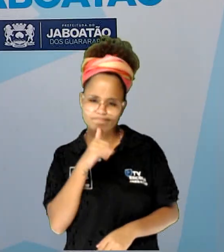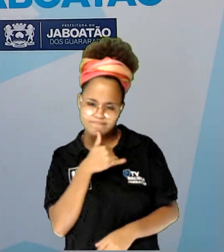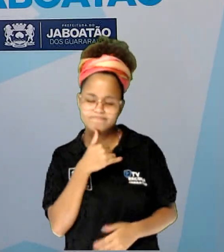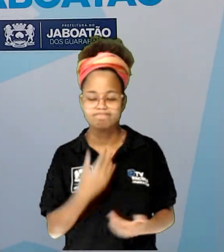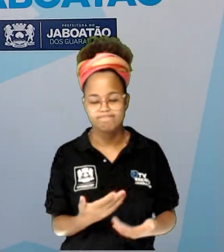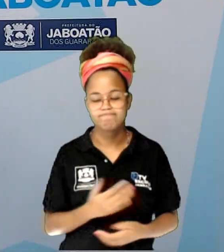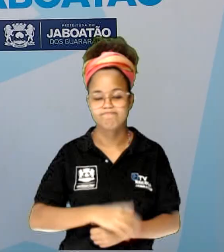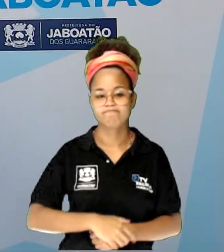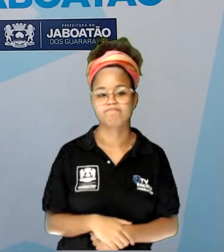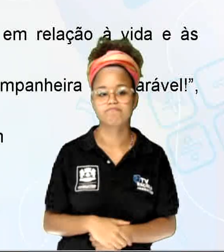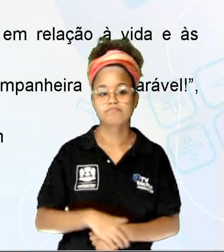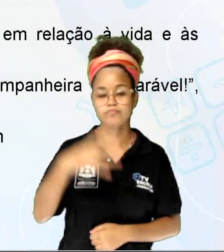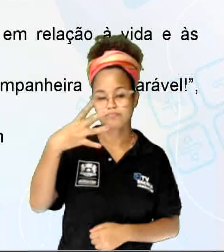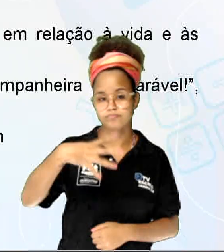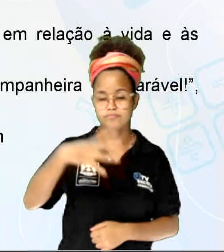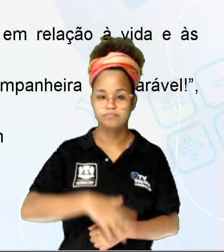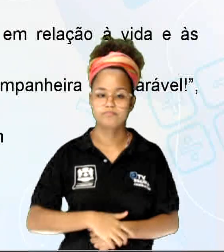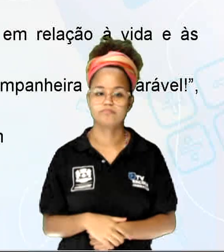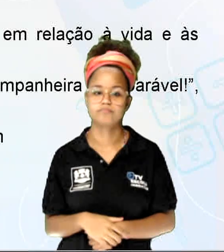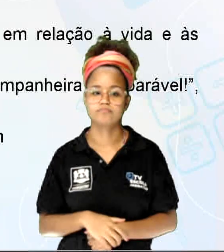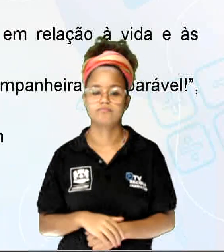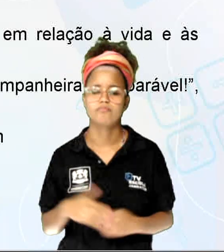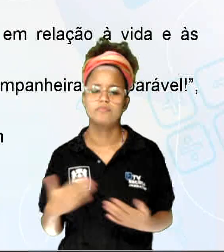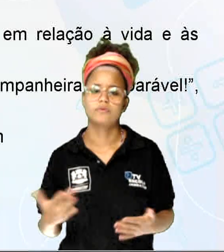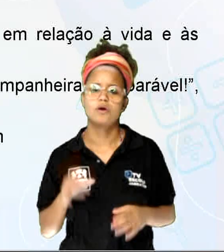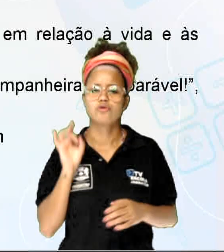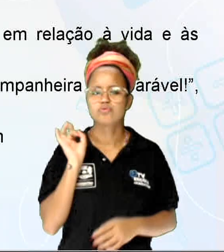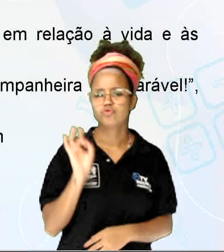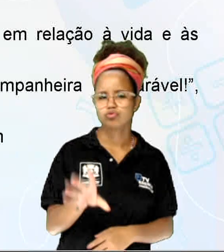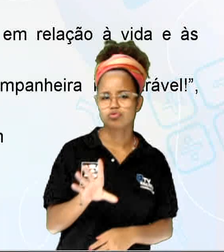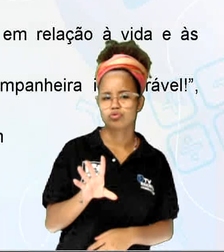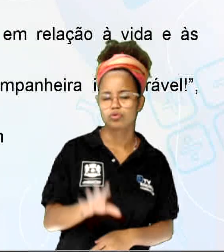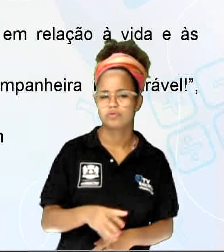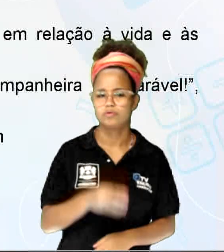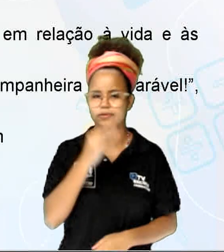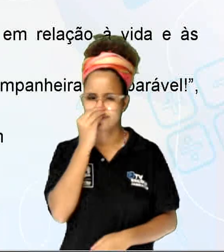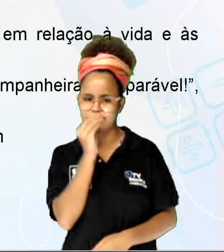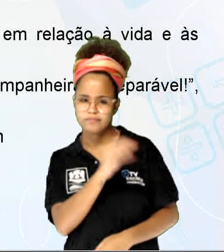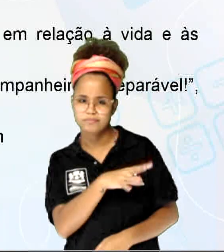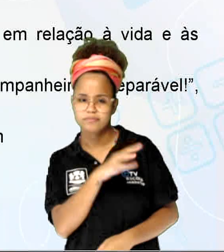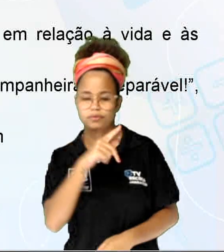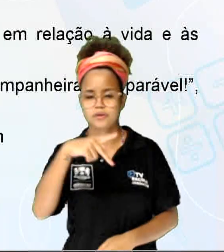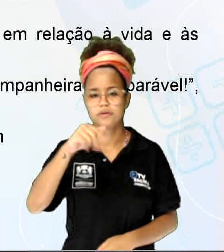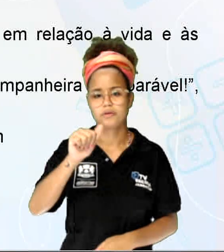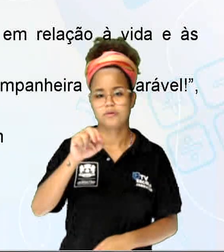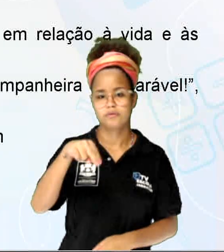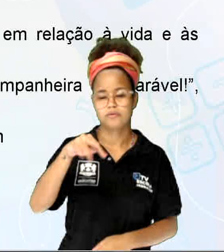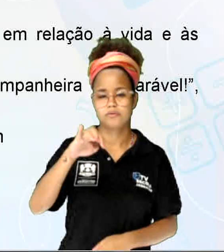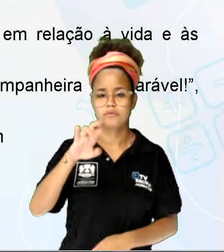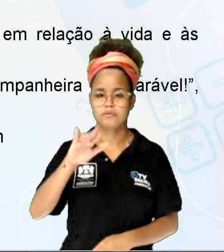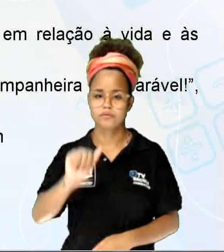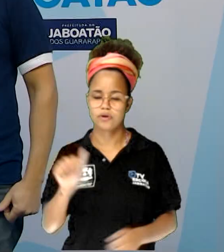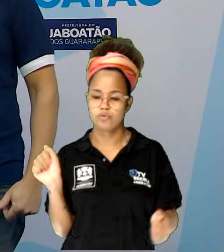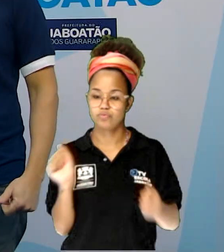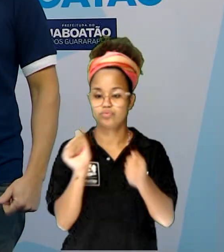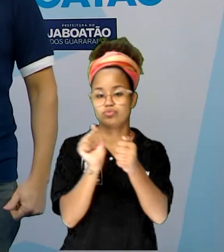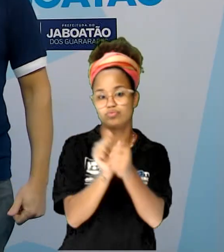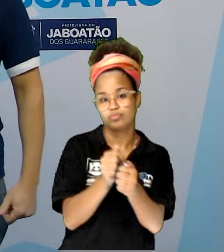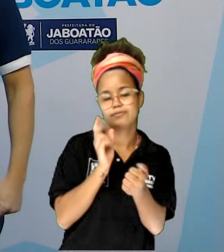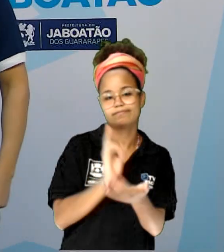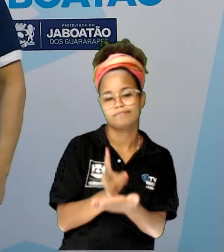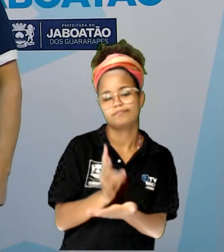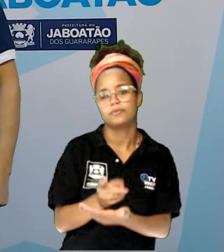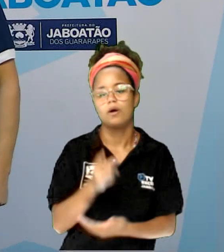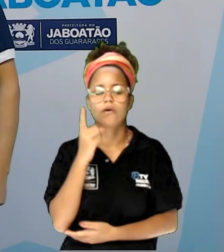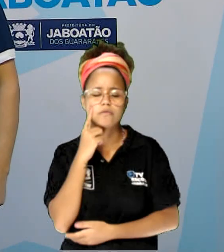certeza. Olha o item 4. Em somente a ingratidão esta pantera foi tua companheira inseparável. A